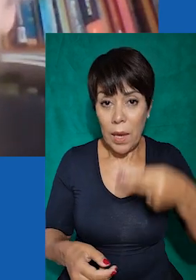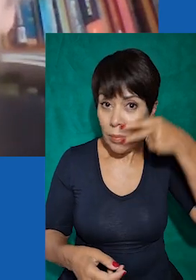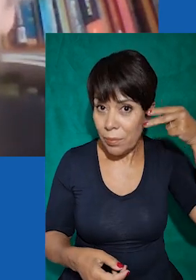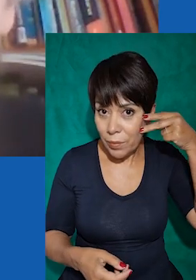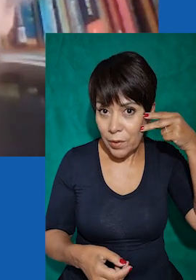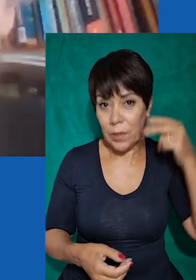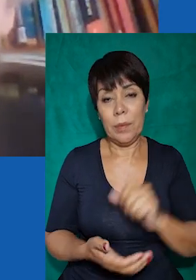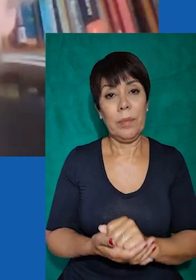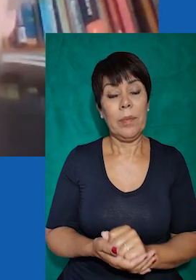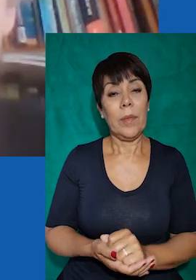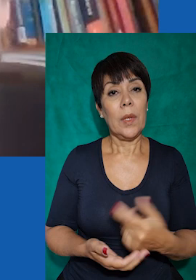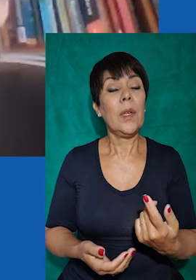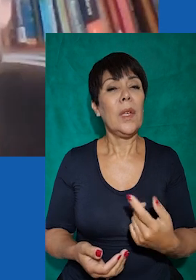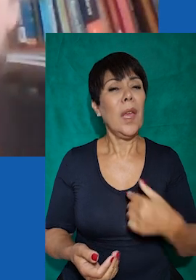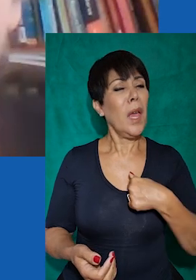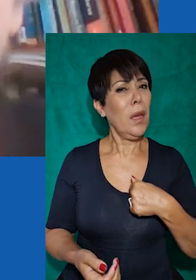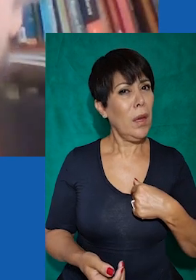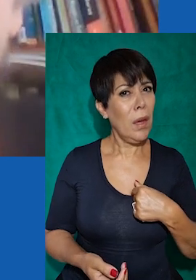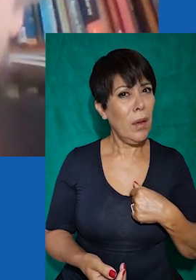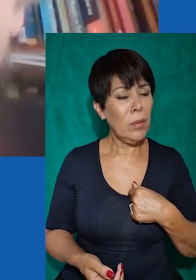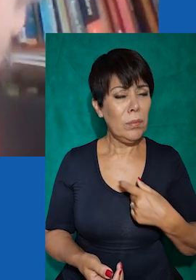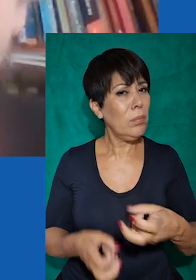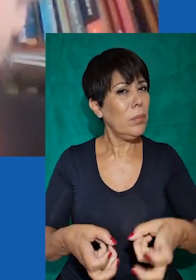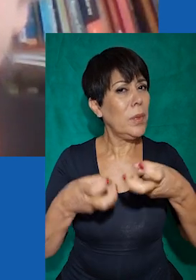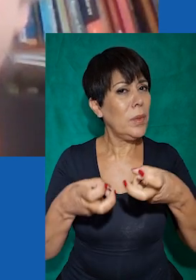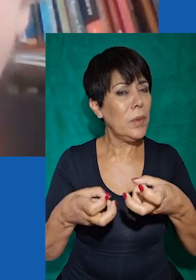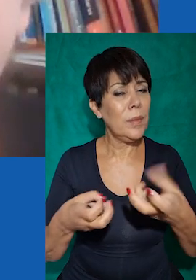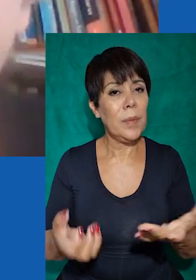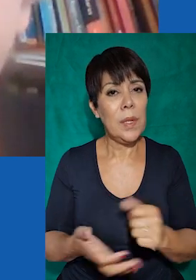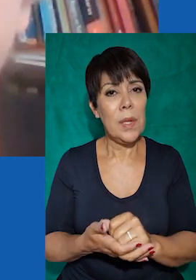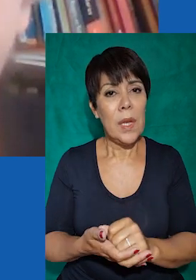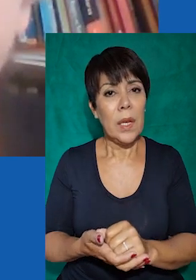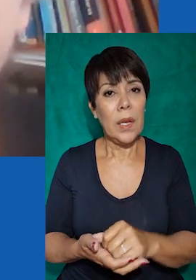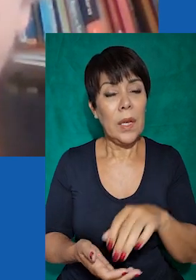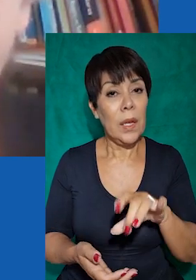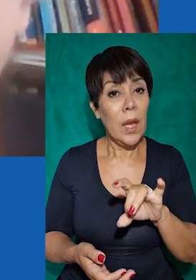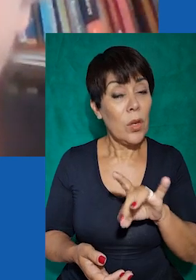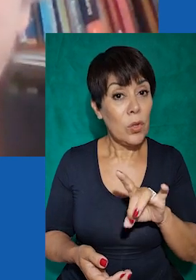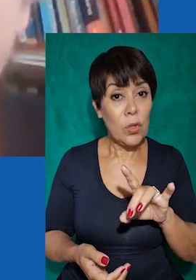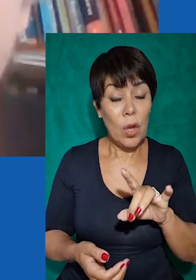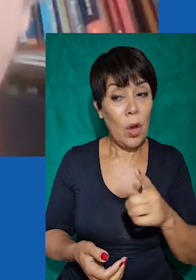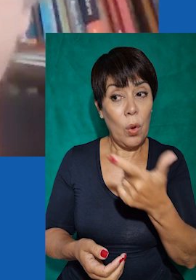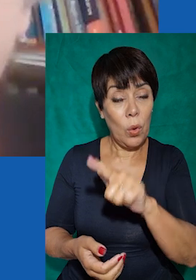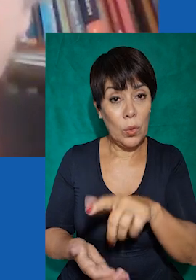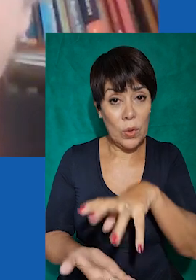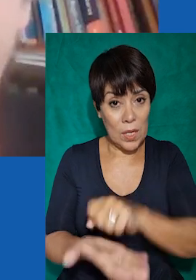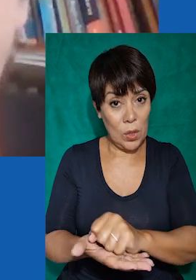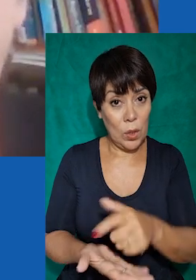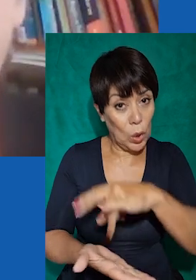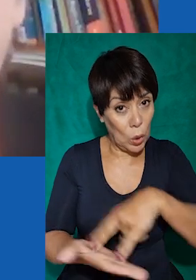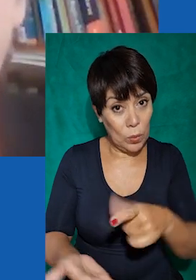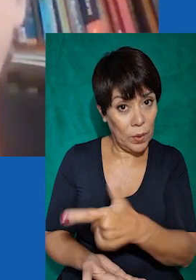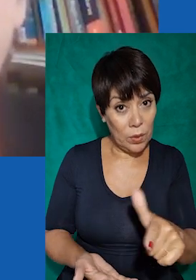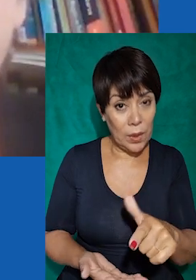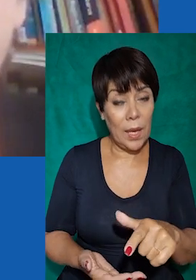E o que me surpreendeu foi que aí não eram só as que não estavam homologadas, a maioria